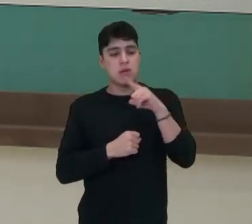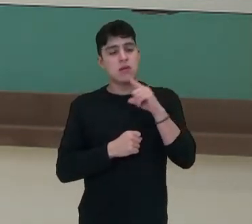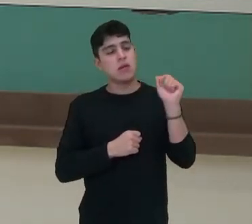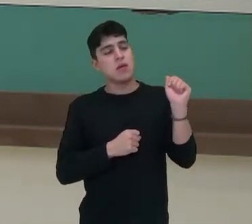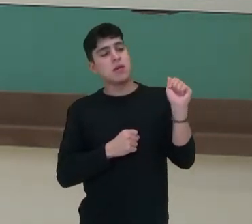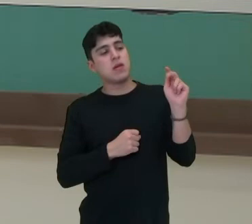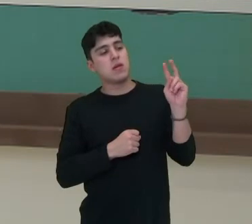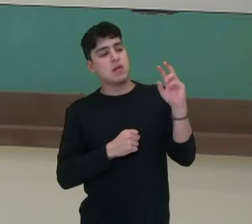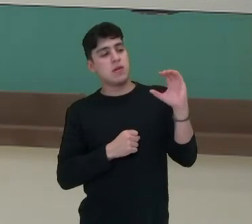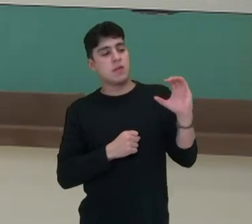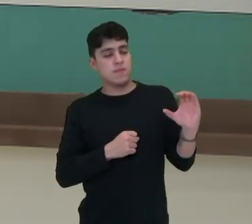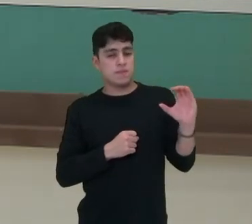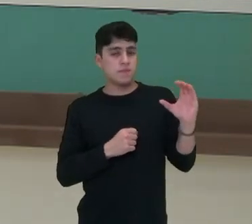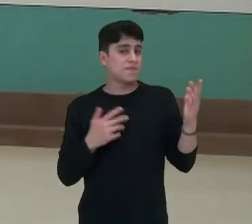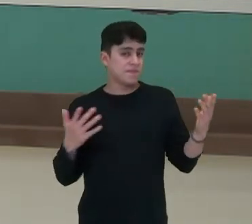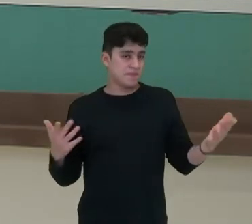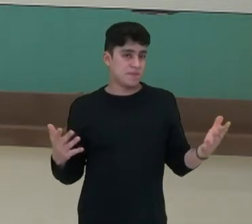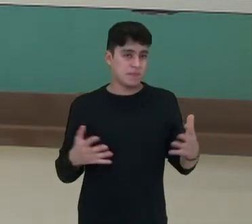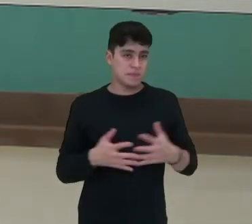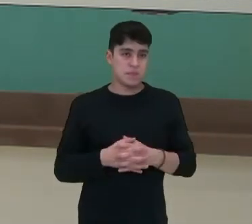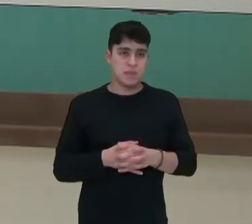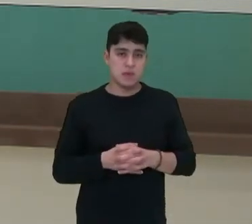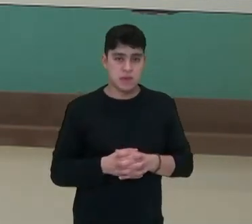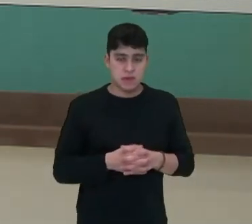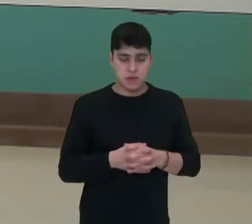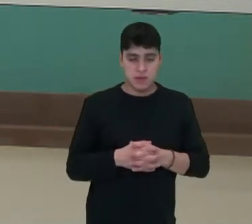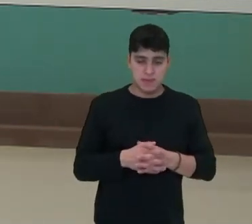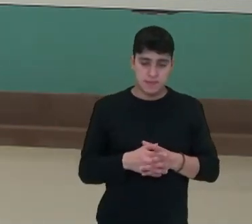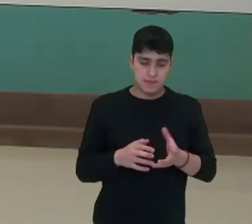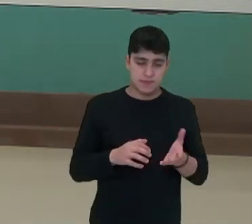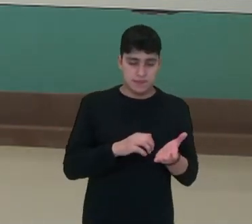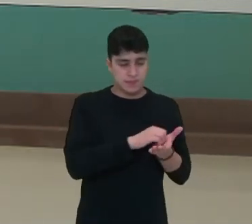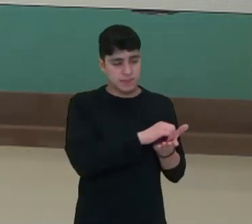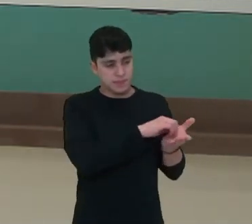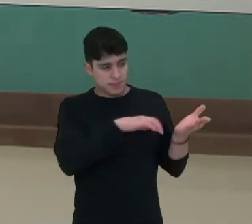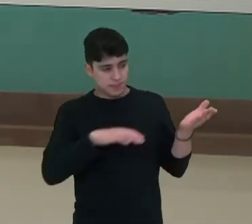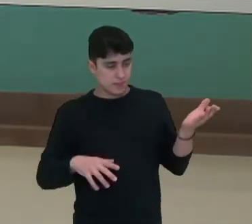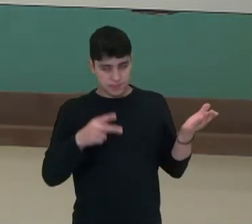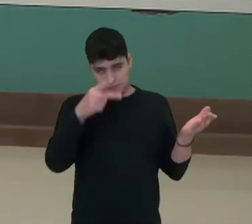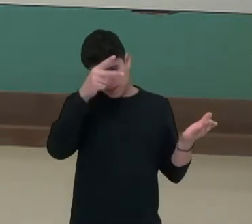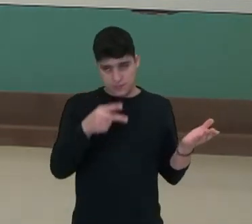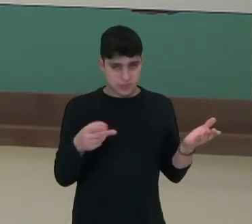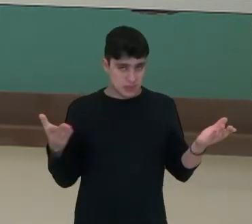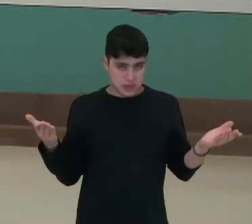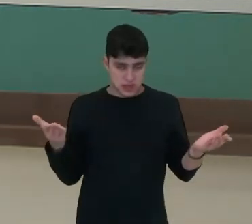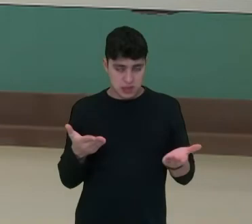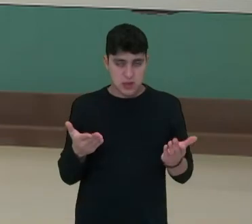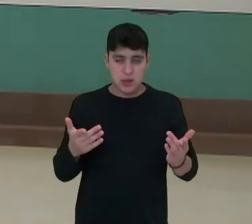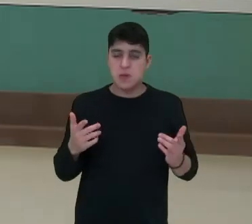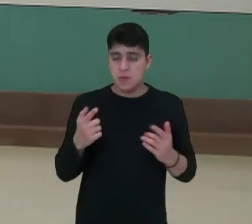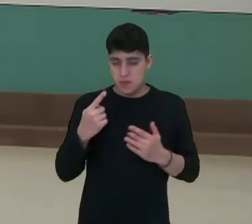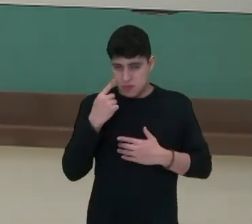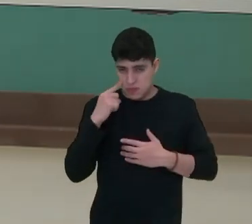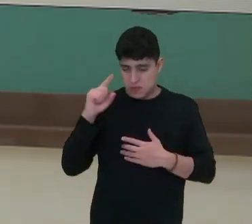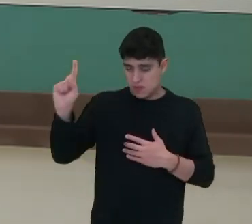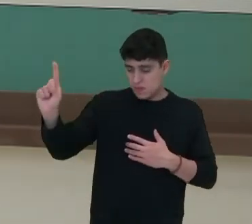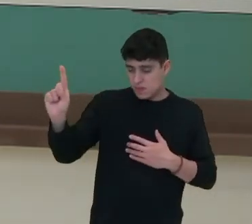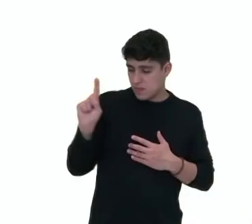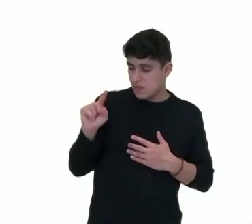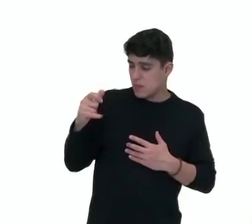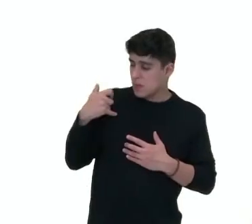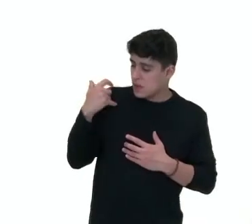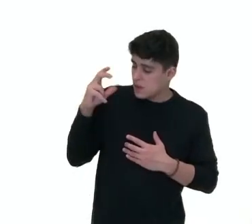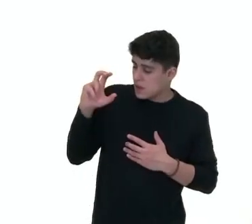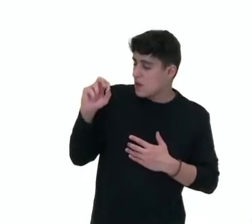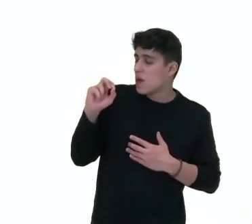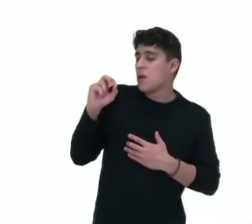acidente vascular cerebral. E nós vamos para a nossa segunda e última atividade da aula. Uma pessoa de 50 anos